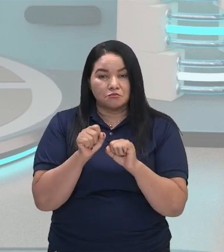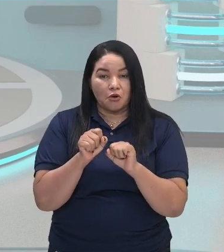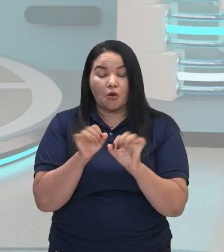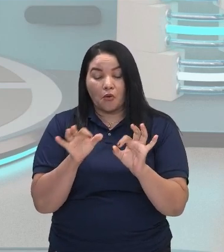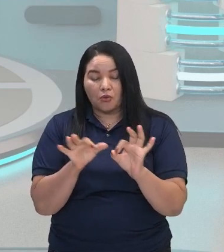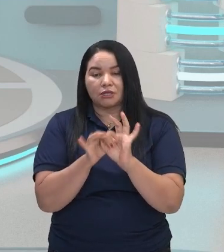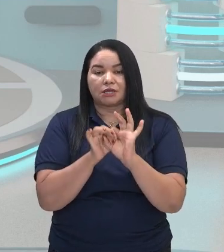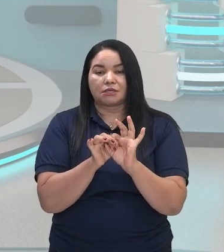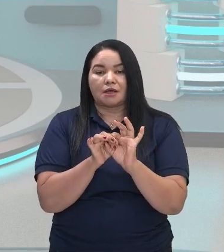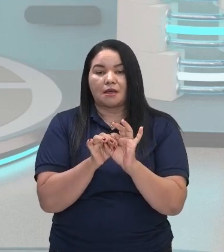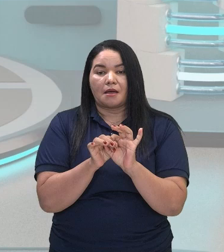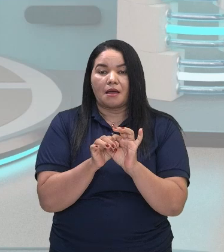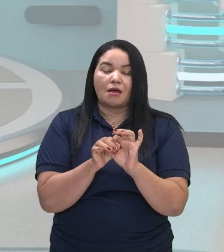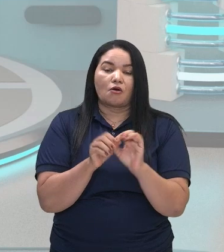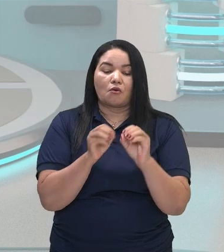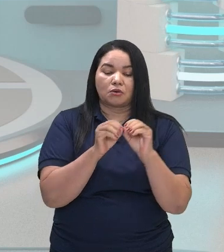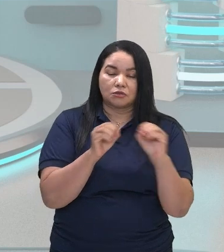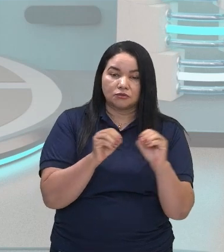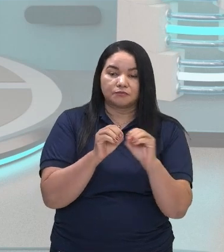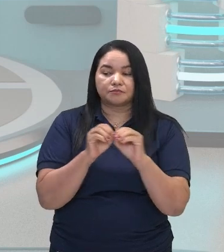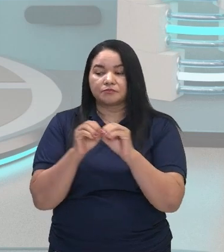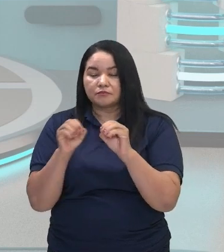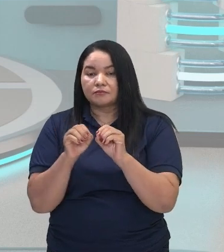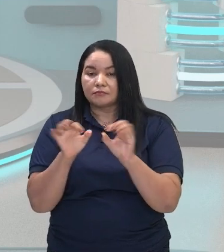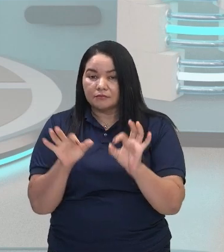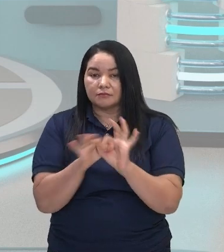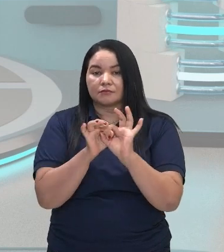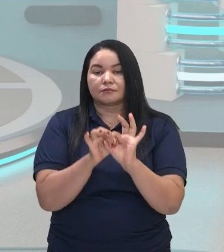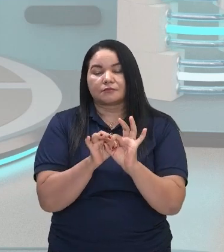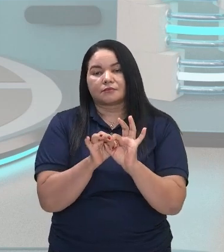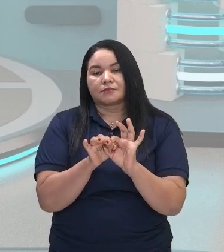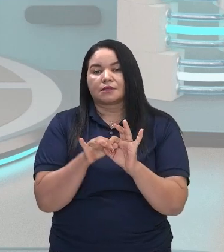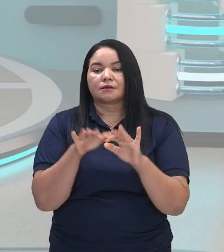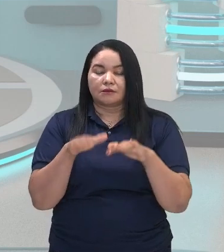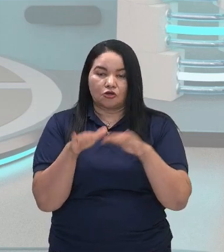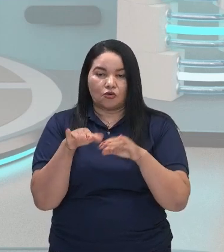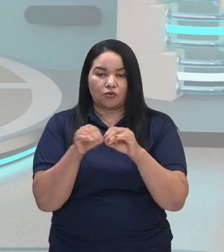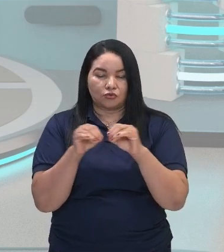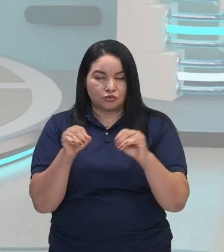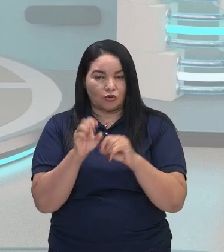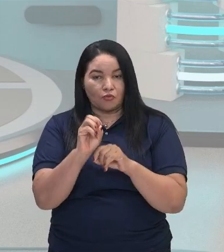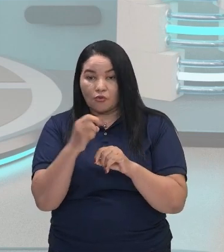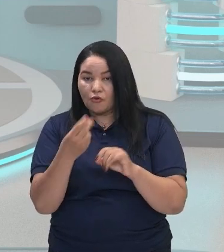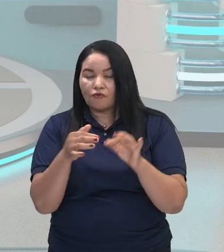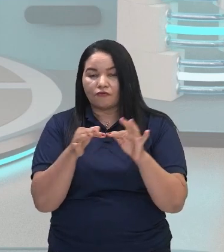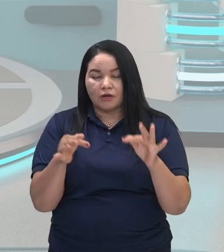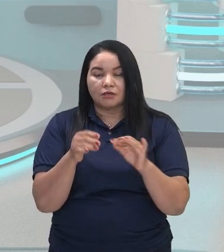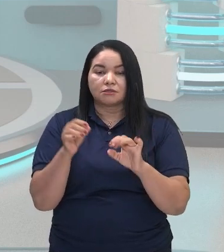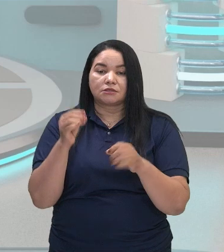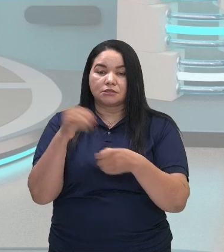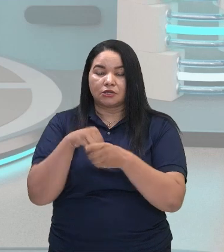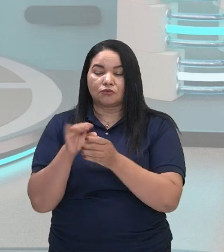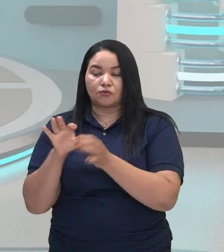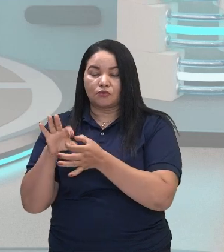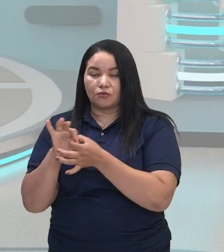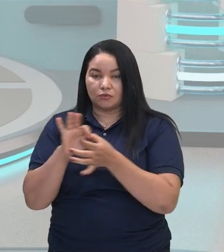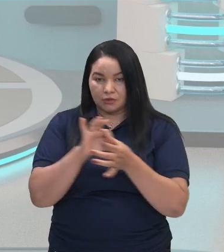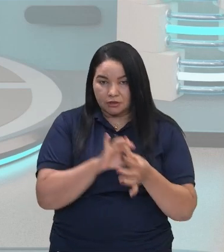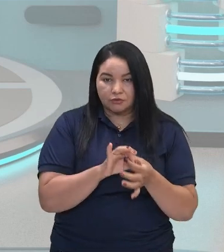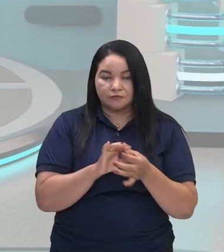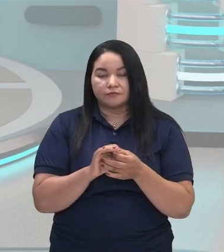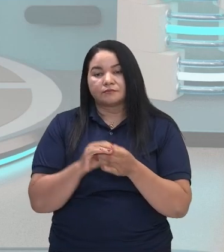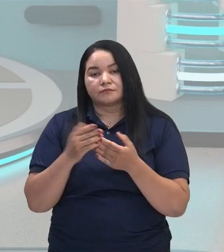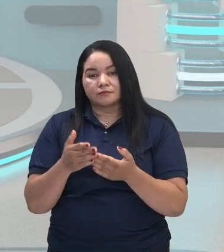conectar palavras, orações, na maioria das vezes, orações e frases dentro de um mesmo contexto, tá? Então, quando ele